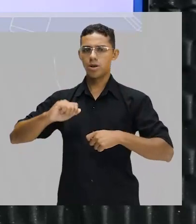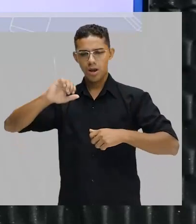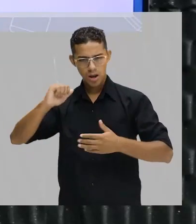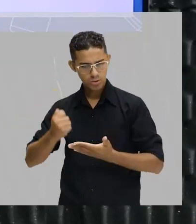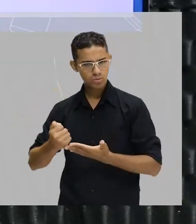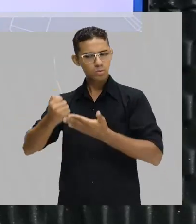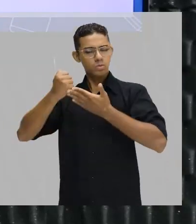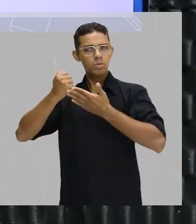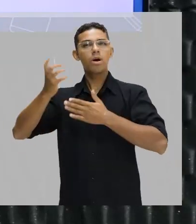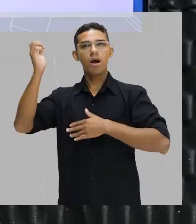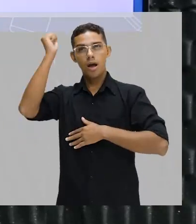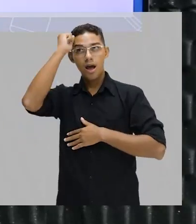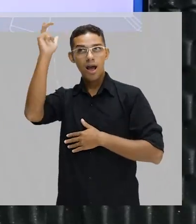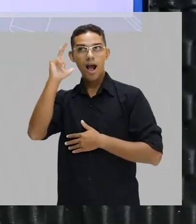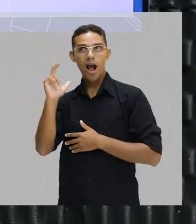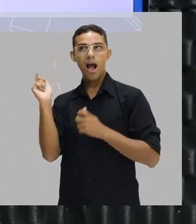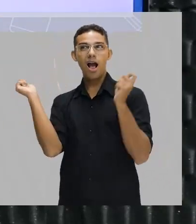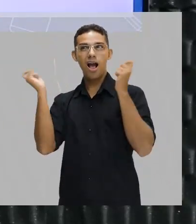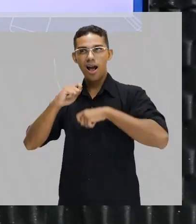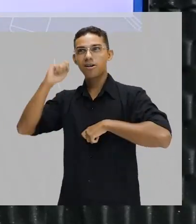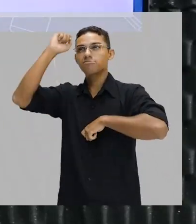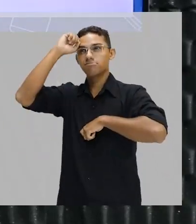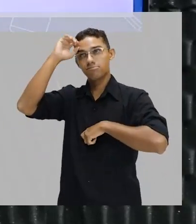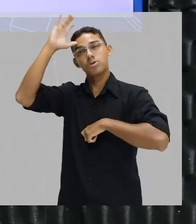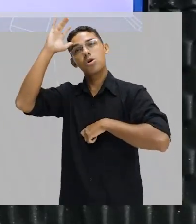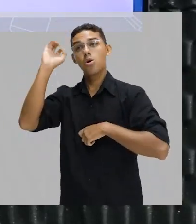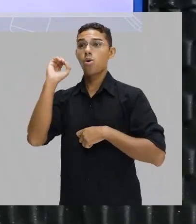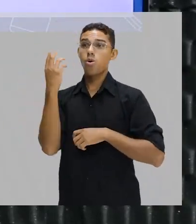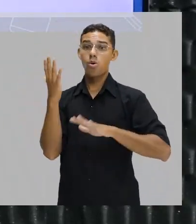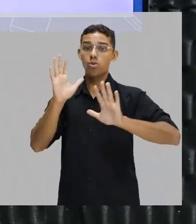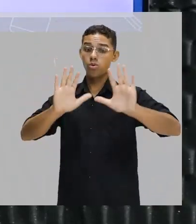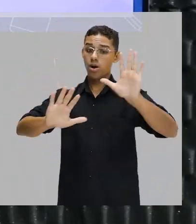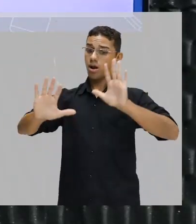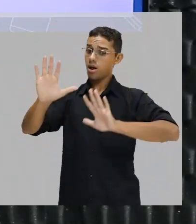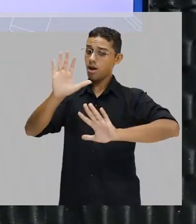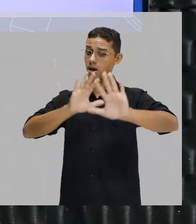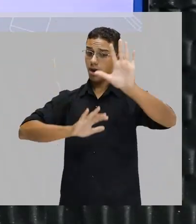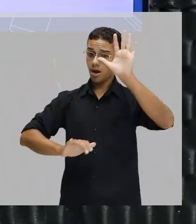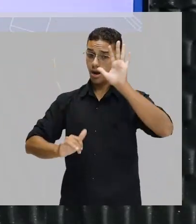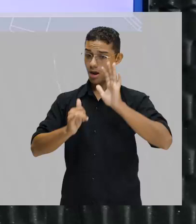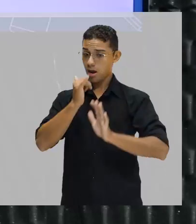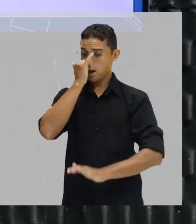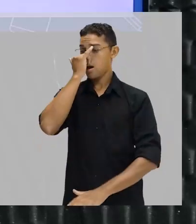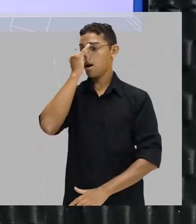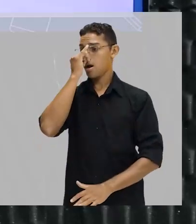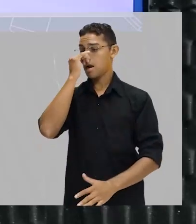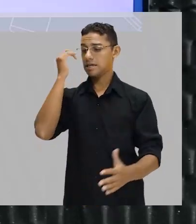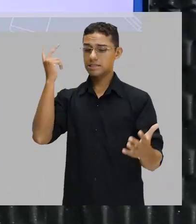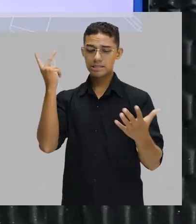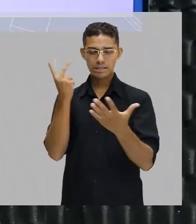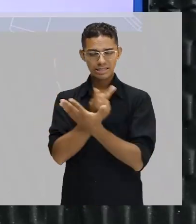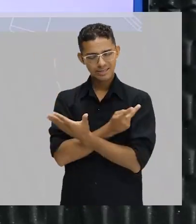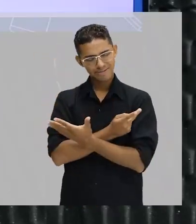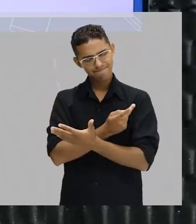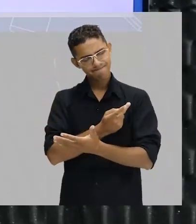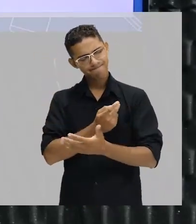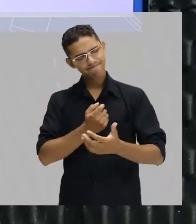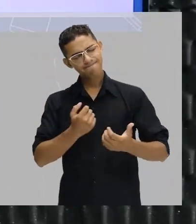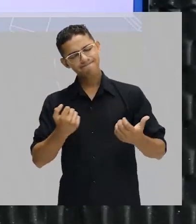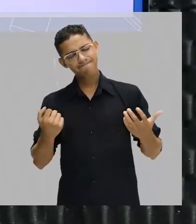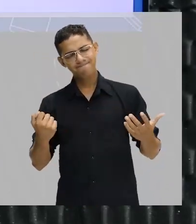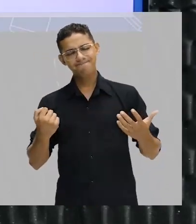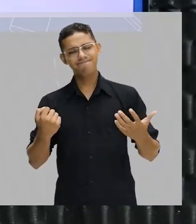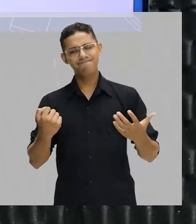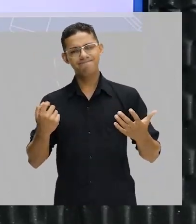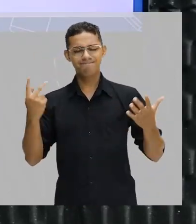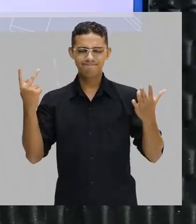é importante que vocês identifiquem essas duas variações, para que não ocorra um erro e que vocês possam utilizar de forma que